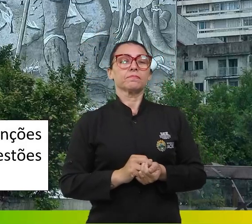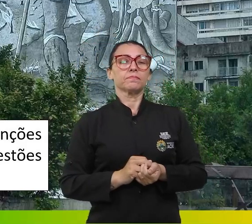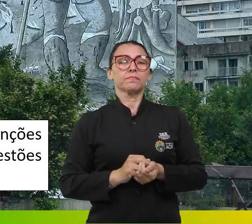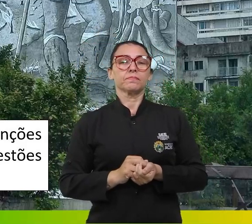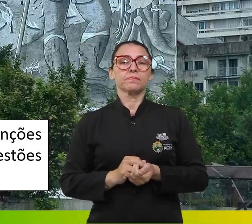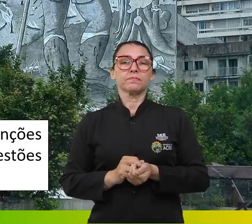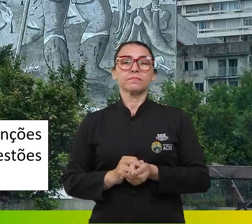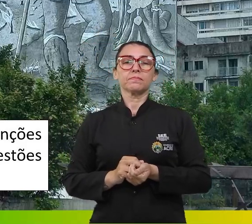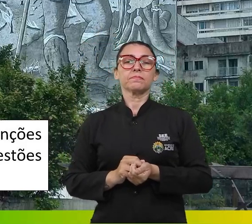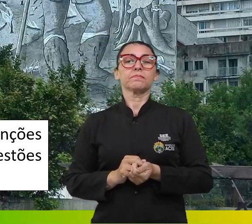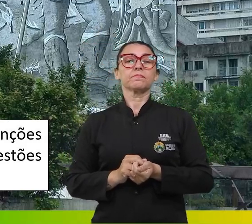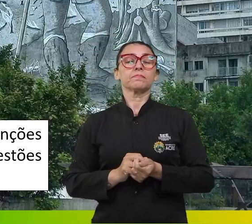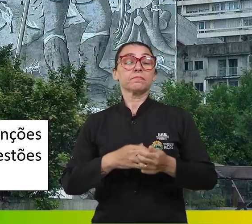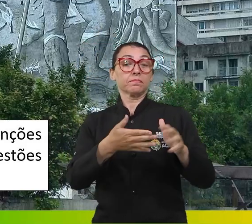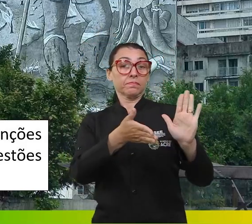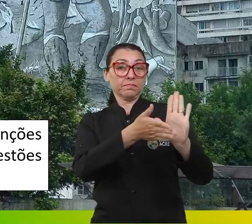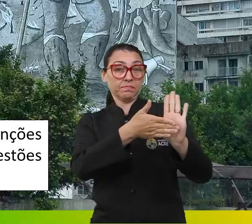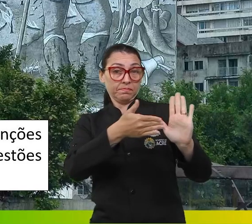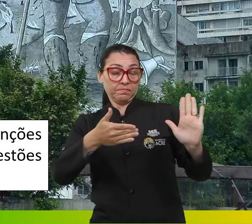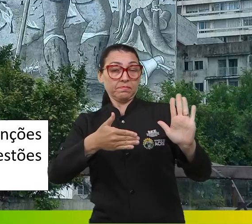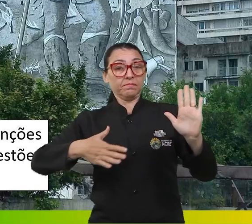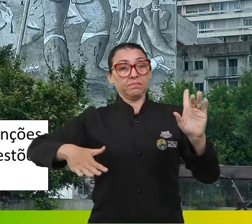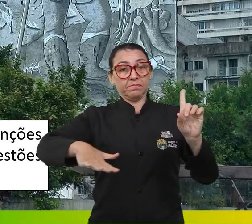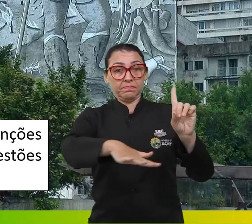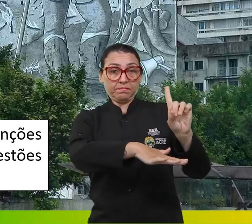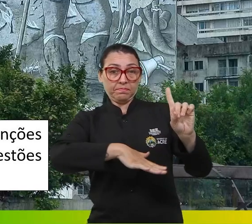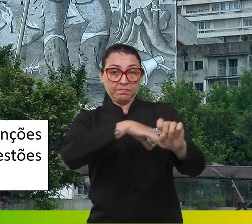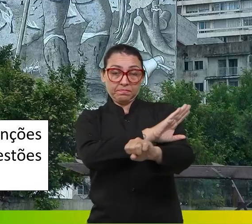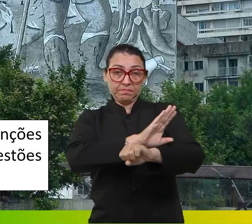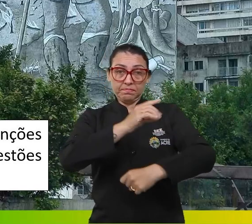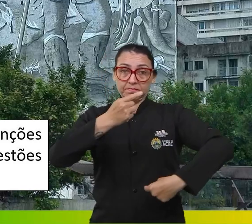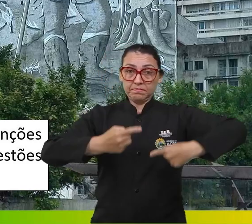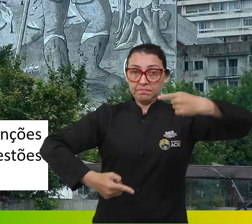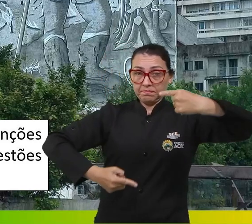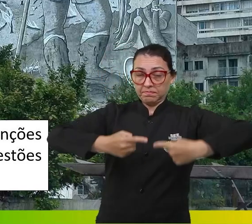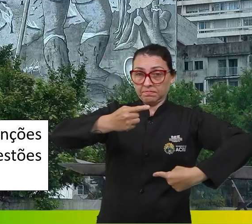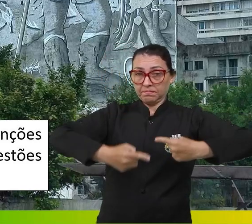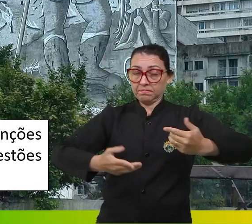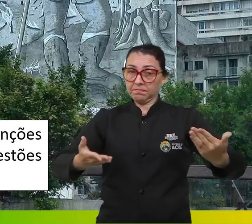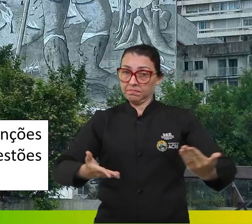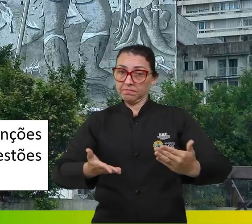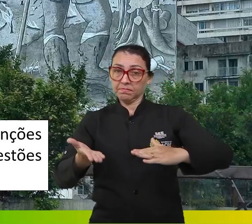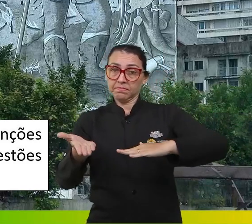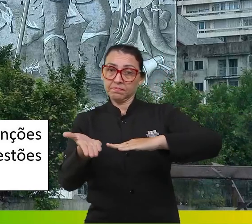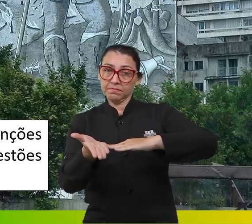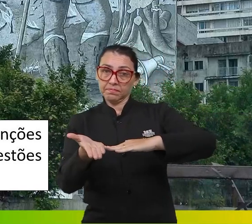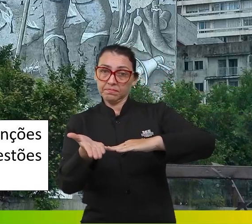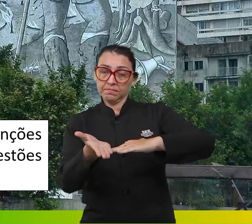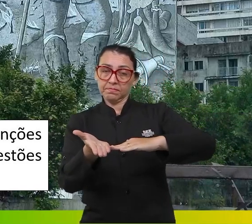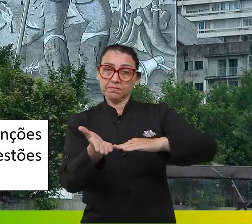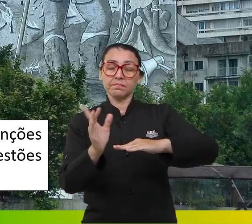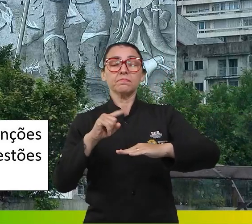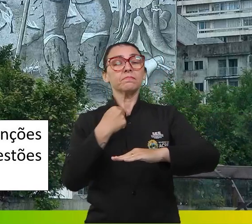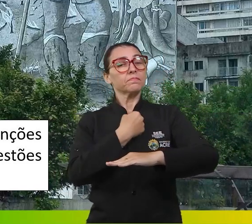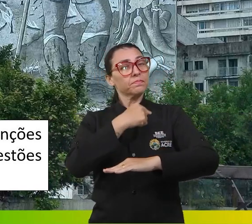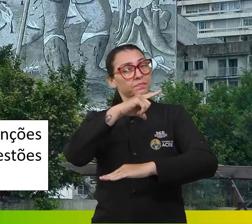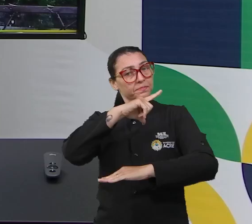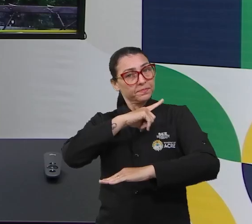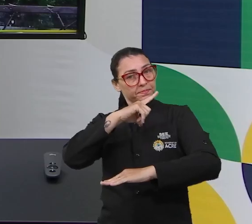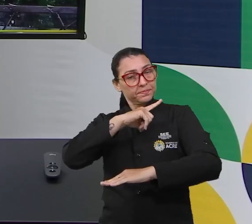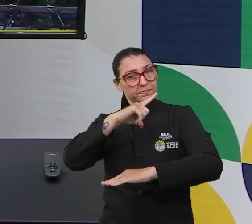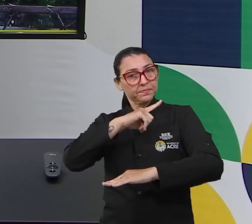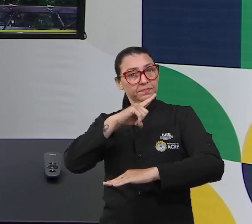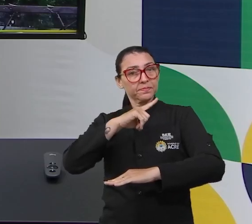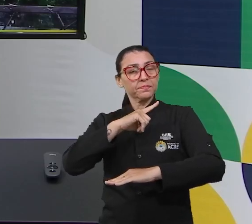sobre as questões estéticas, sociais, culturais e políticas contemporâneas. Então, a gente tem